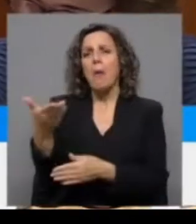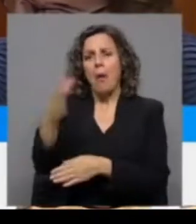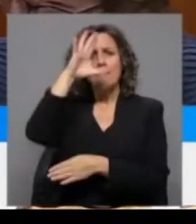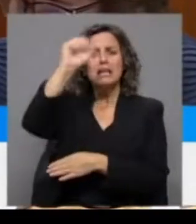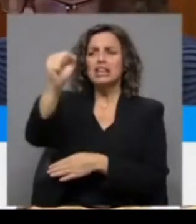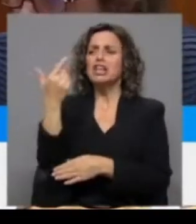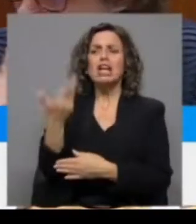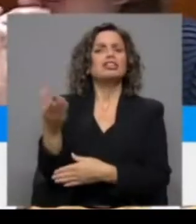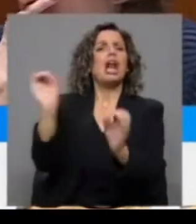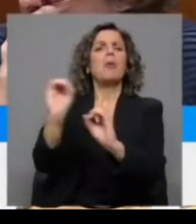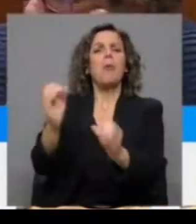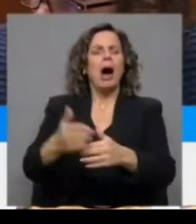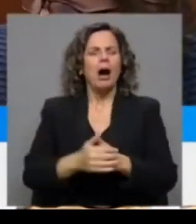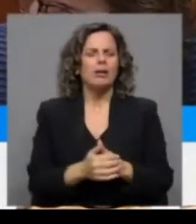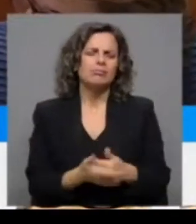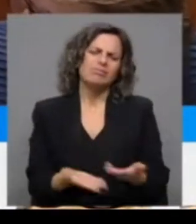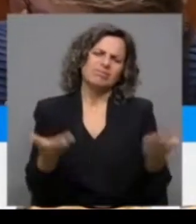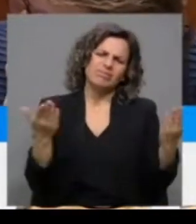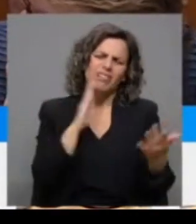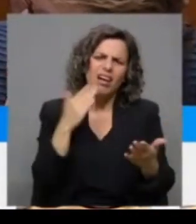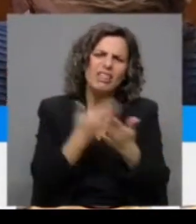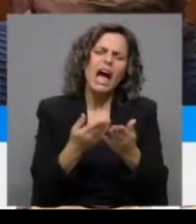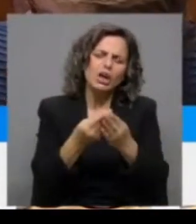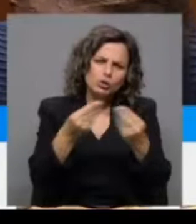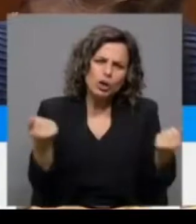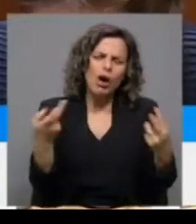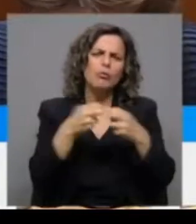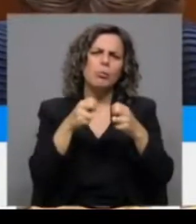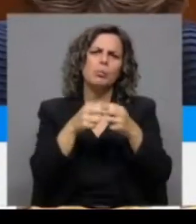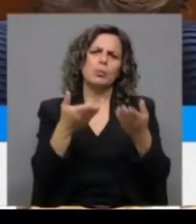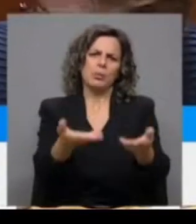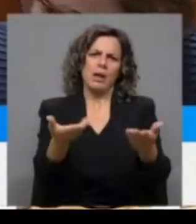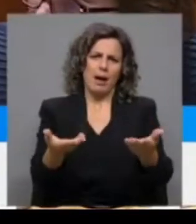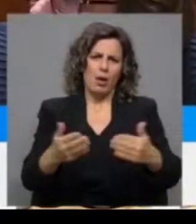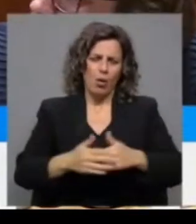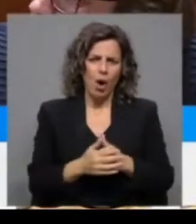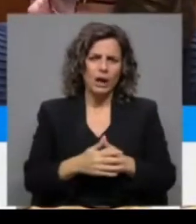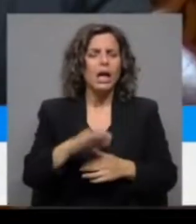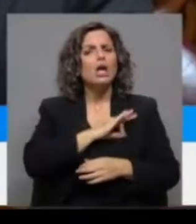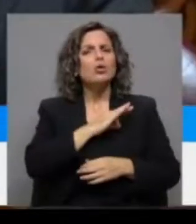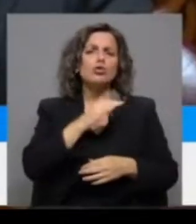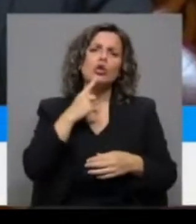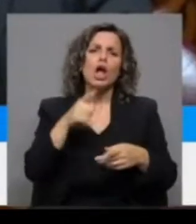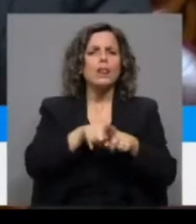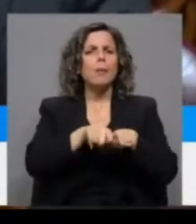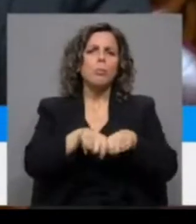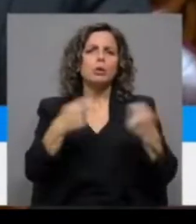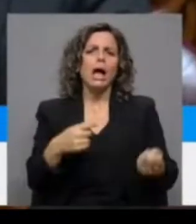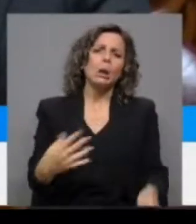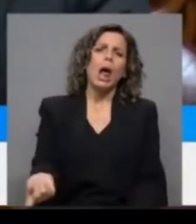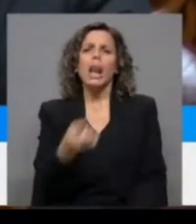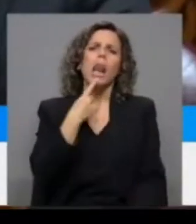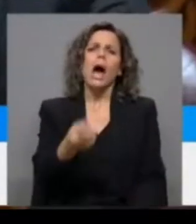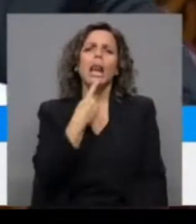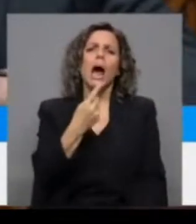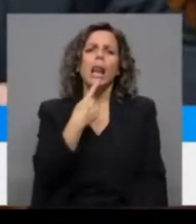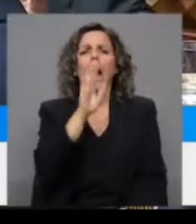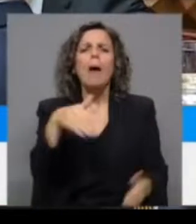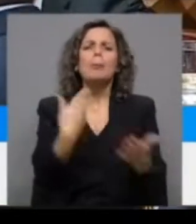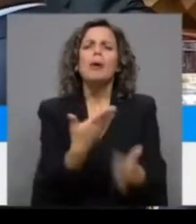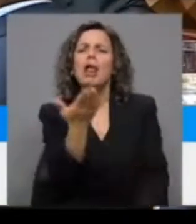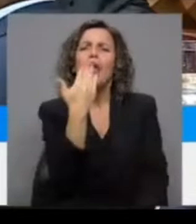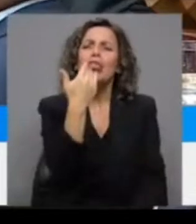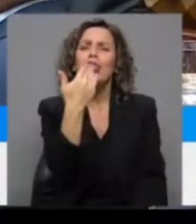existe. Contribuamos para resolver os problemas que estão a sofrer. E o Sr. Deputado fala, fala, fala, mas nenhuma